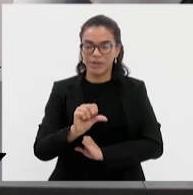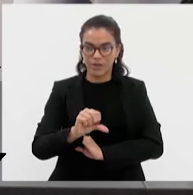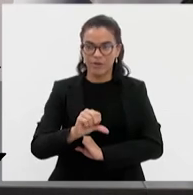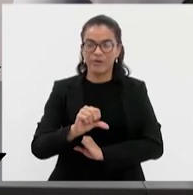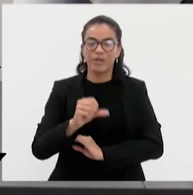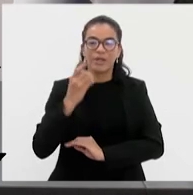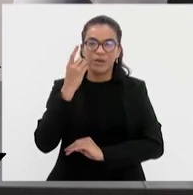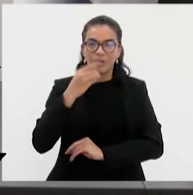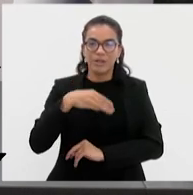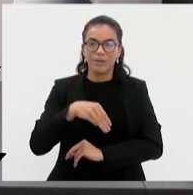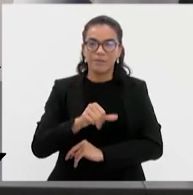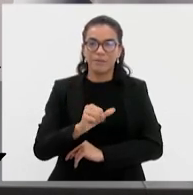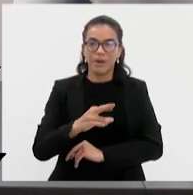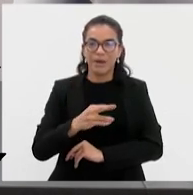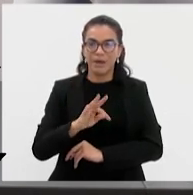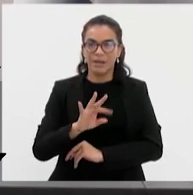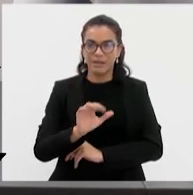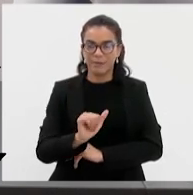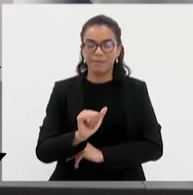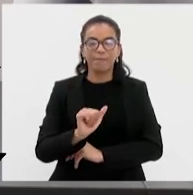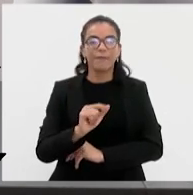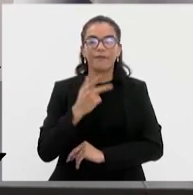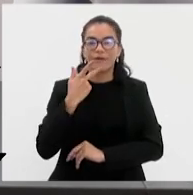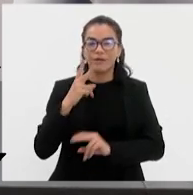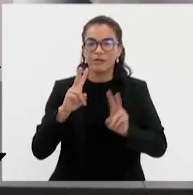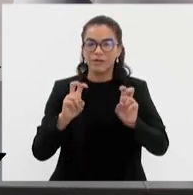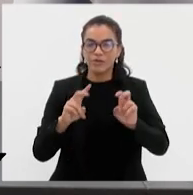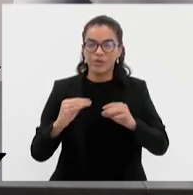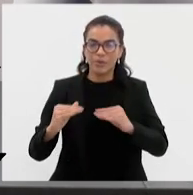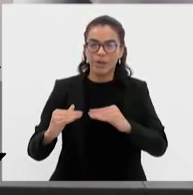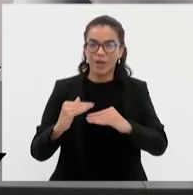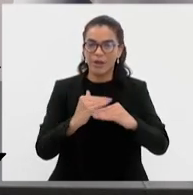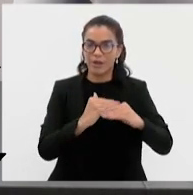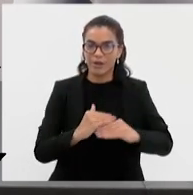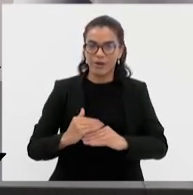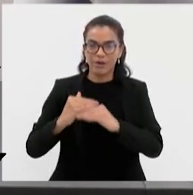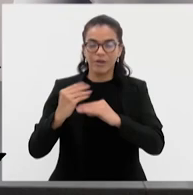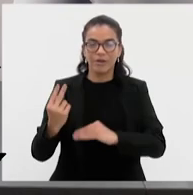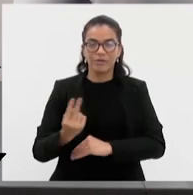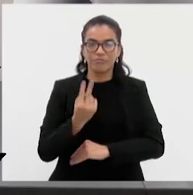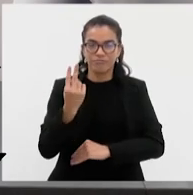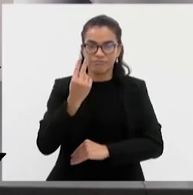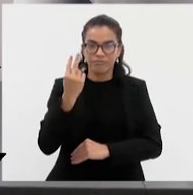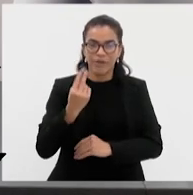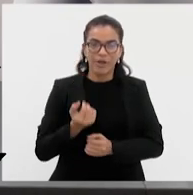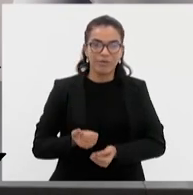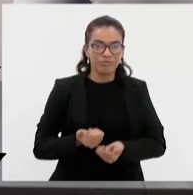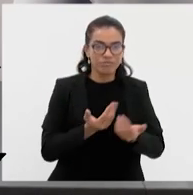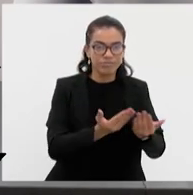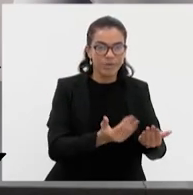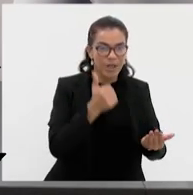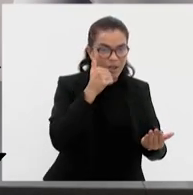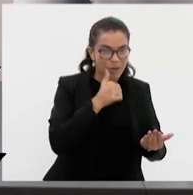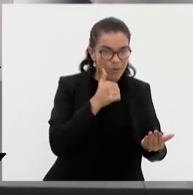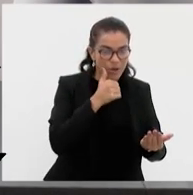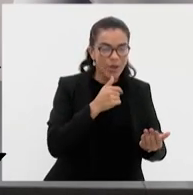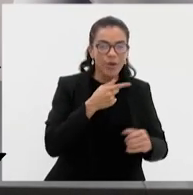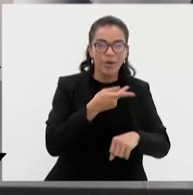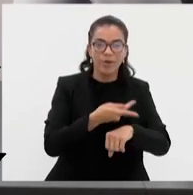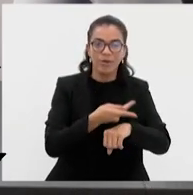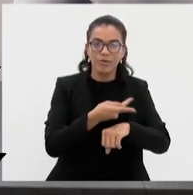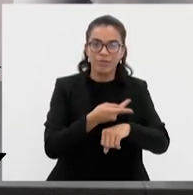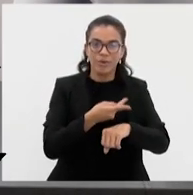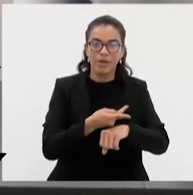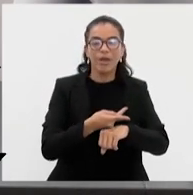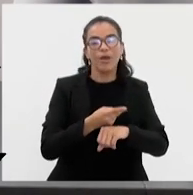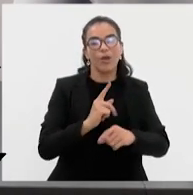da deputada Marta Rocha, que dispõe sobre a igualdade dos valores concedidos à mulher como premiação em